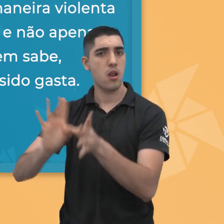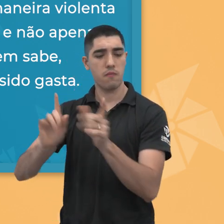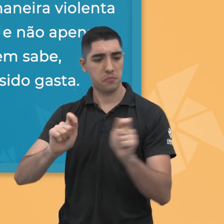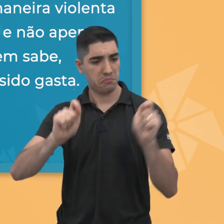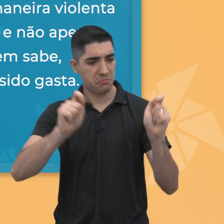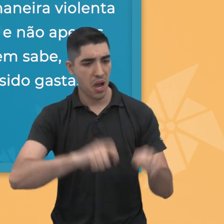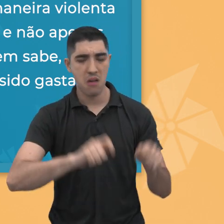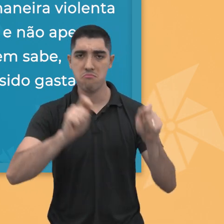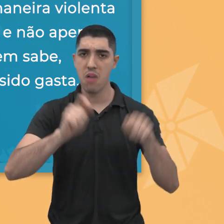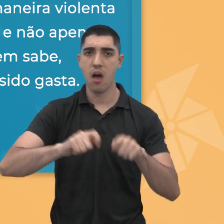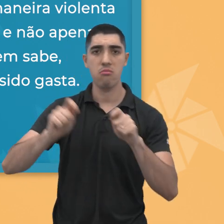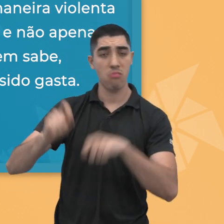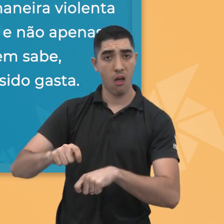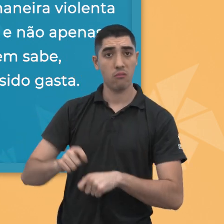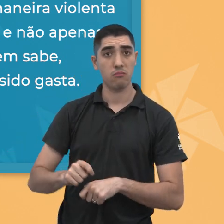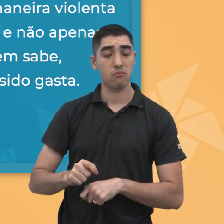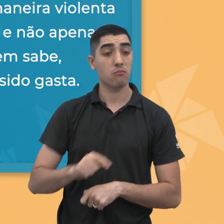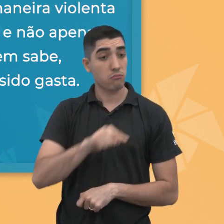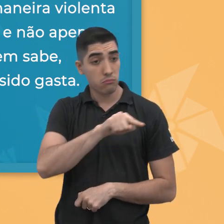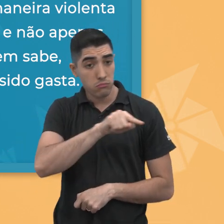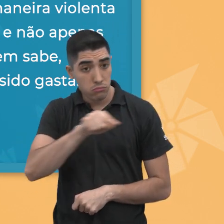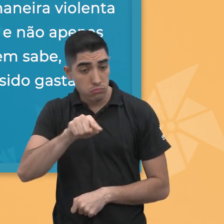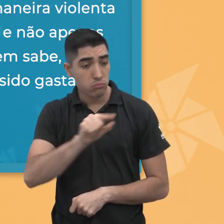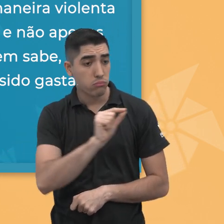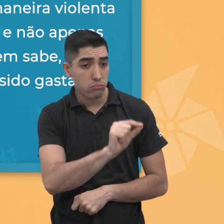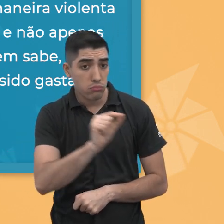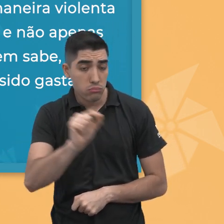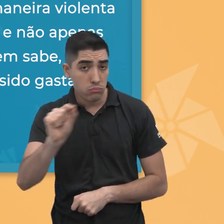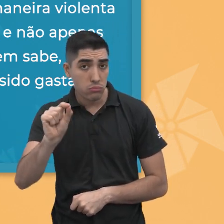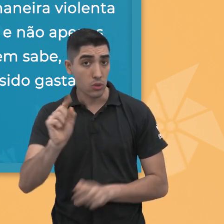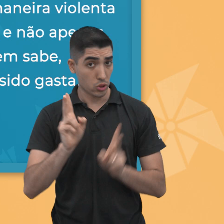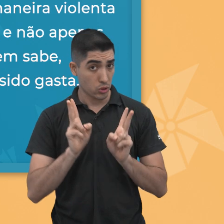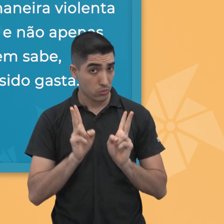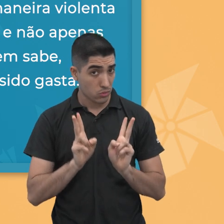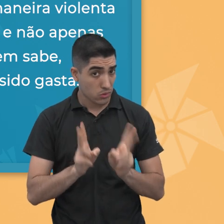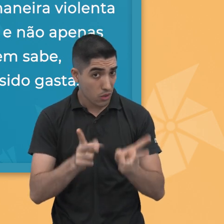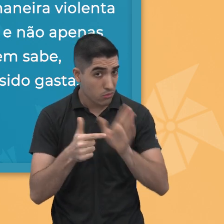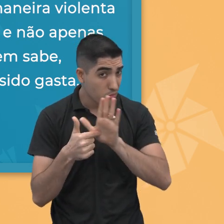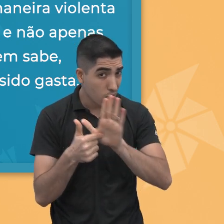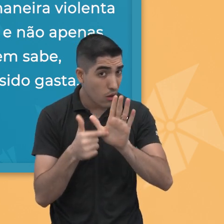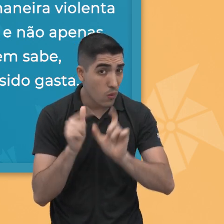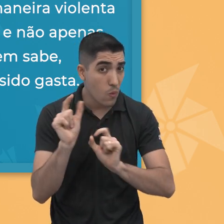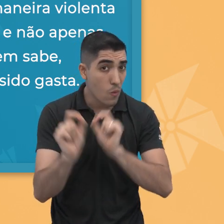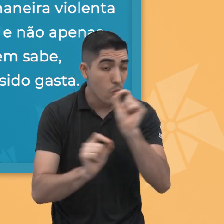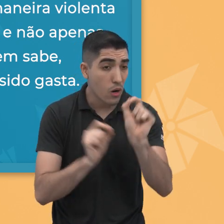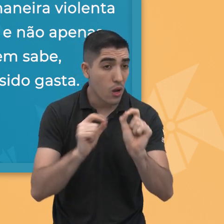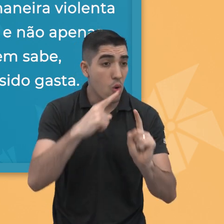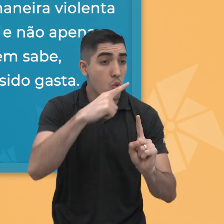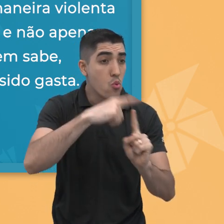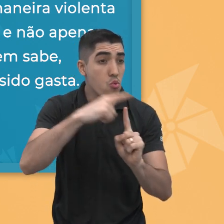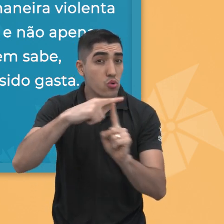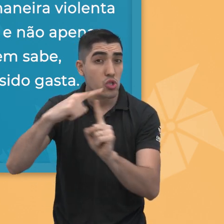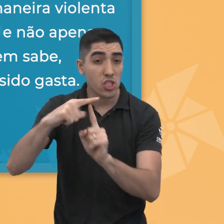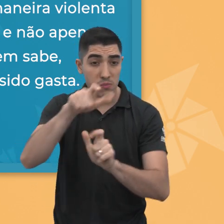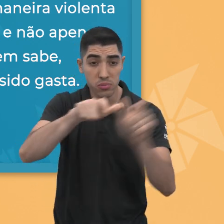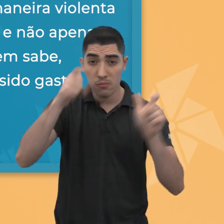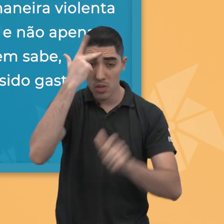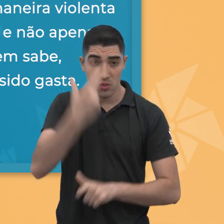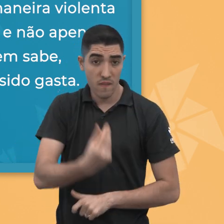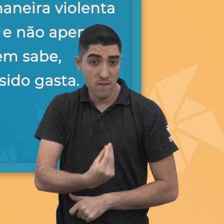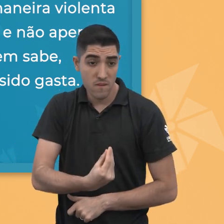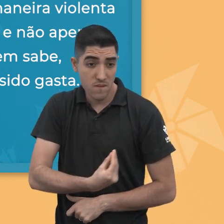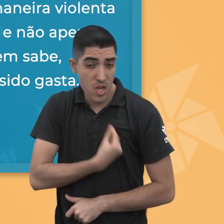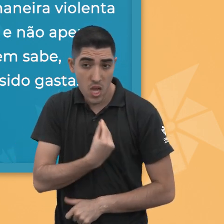da máquina, que atualmente determina de maneira violenta o estilo de vida de todo